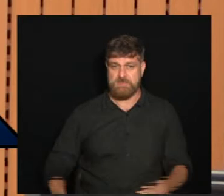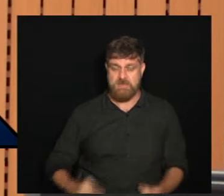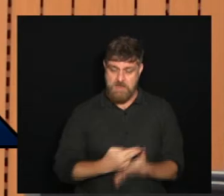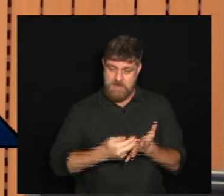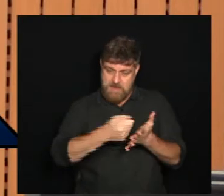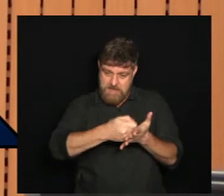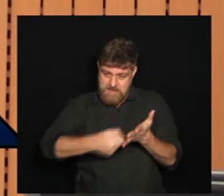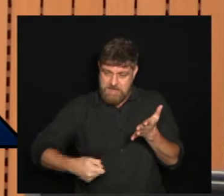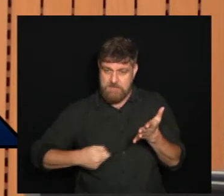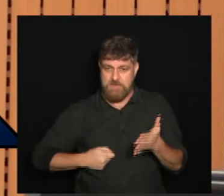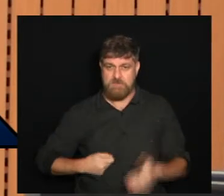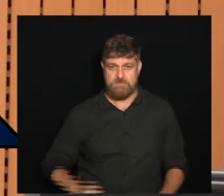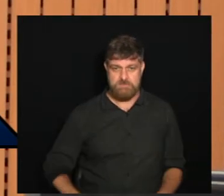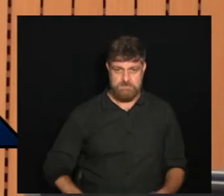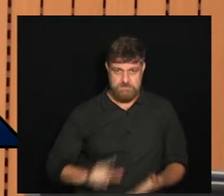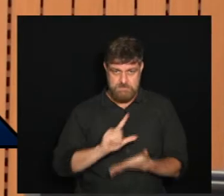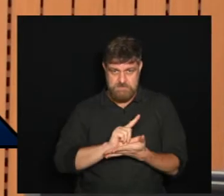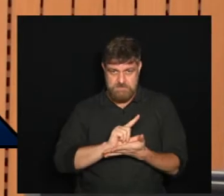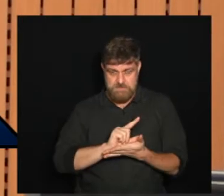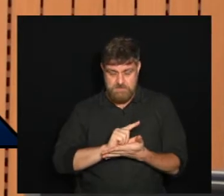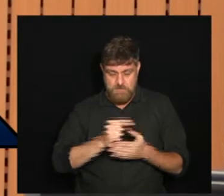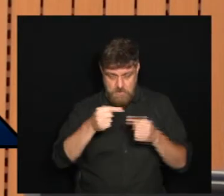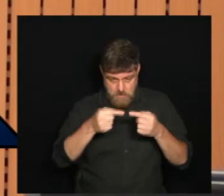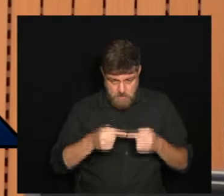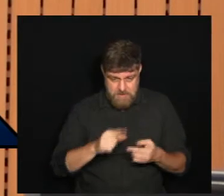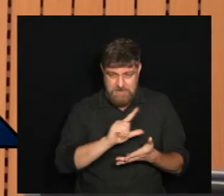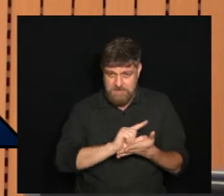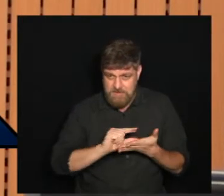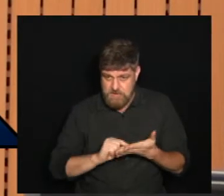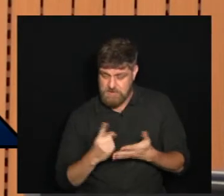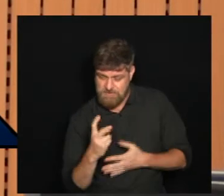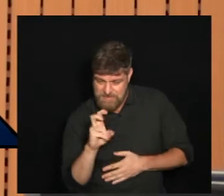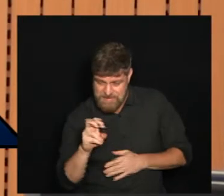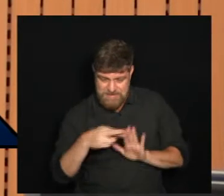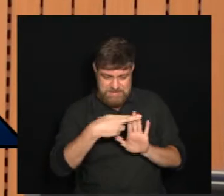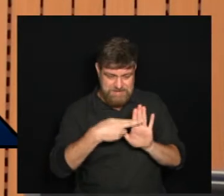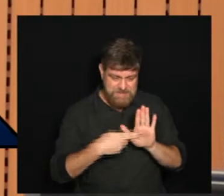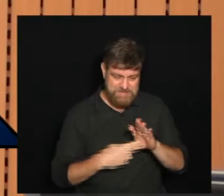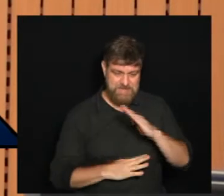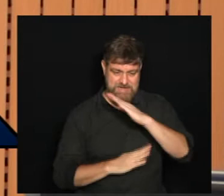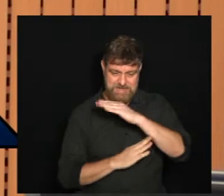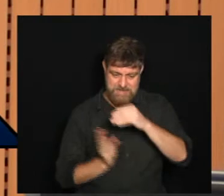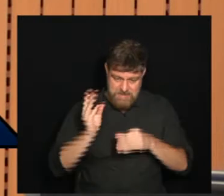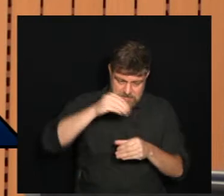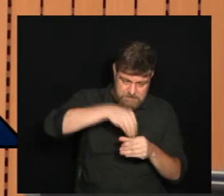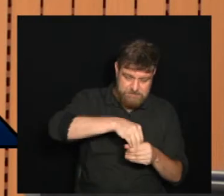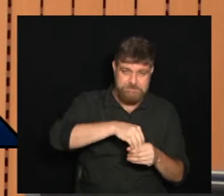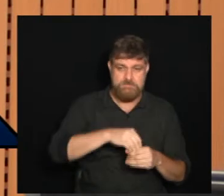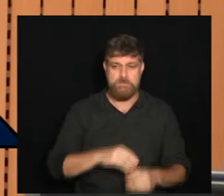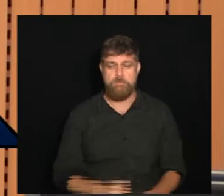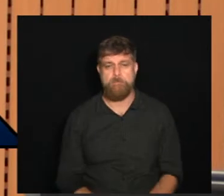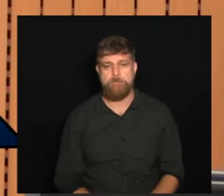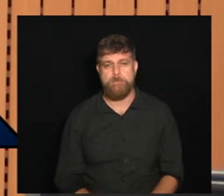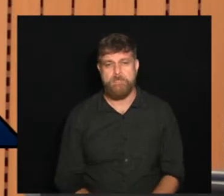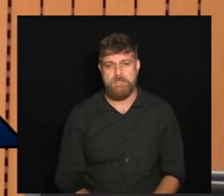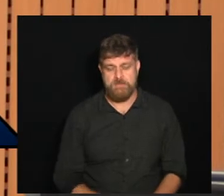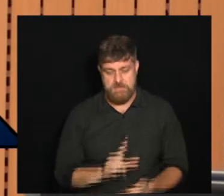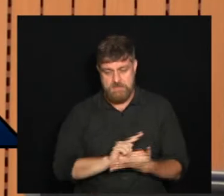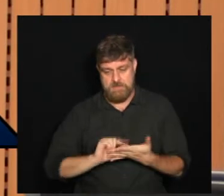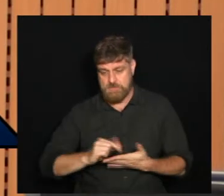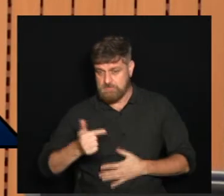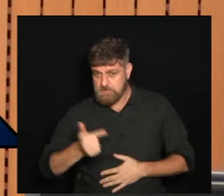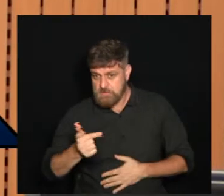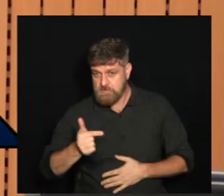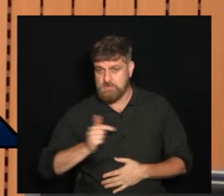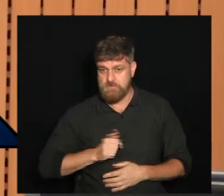requerimento, nos termos do artigo 15 do Regimento Interno da Câmara Municipal de Campinas. Artigo 2º.